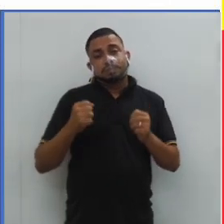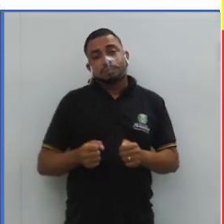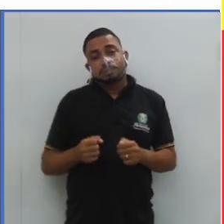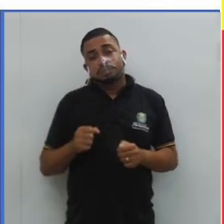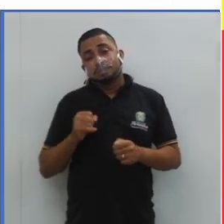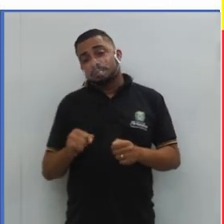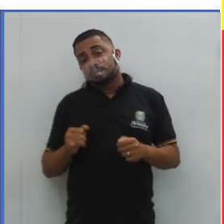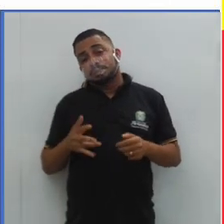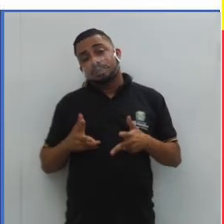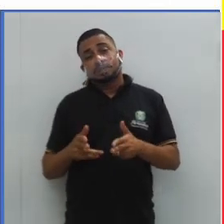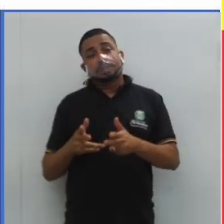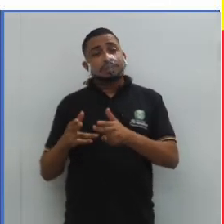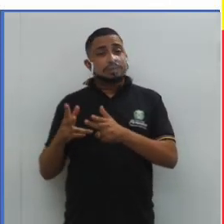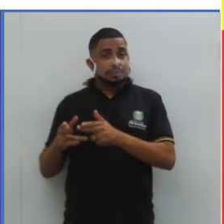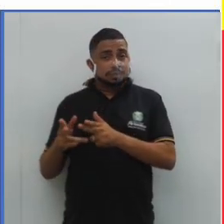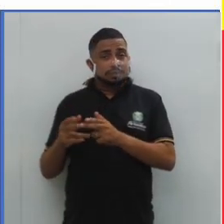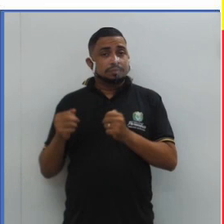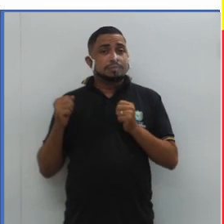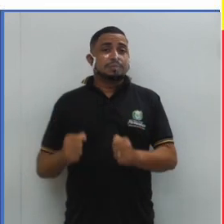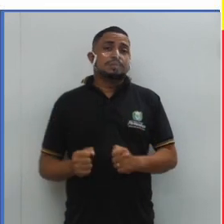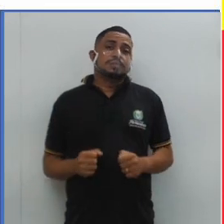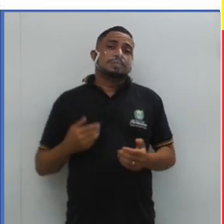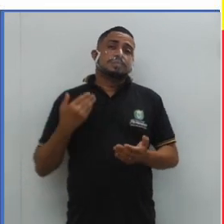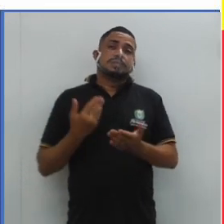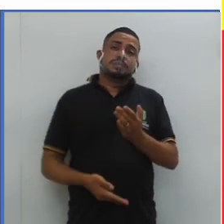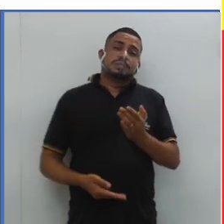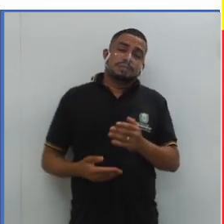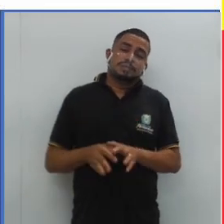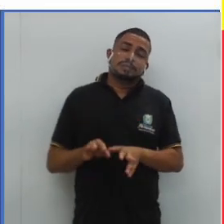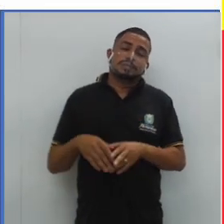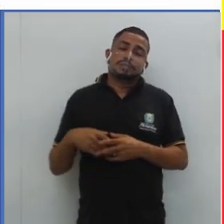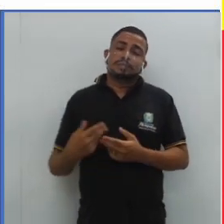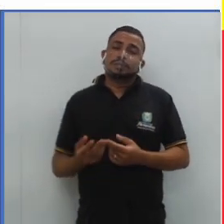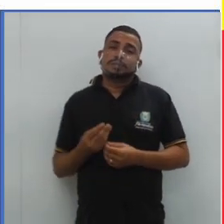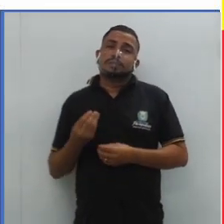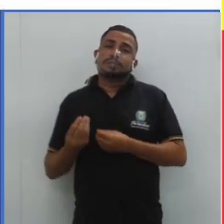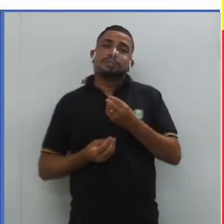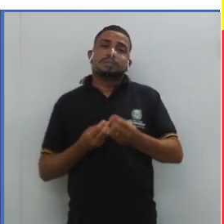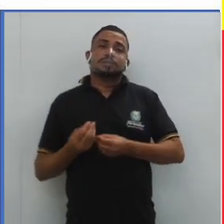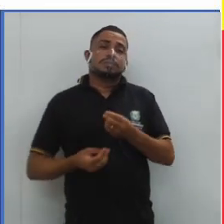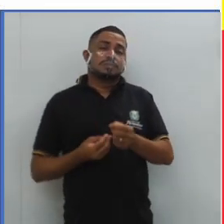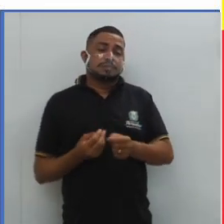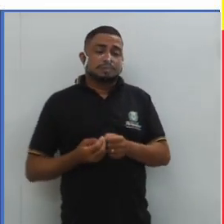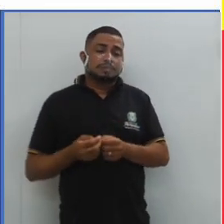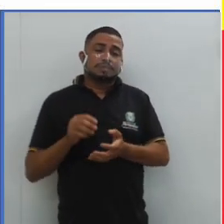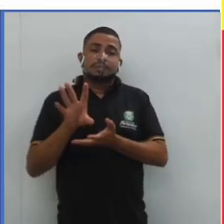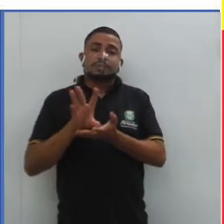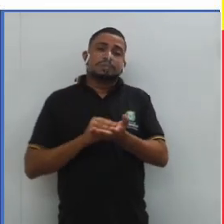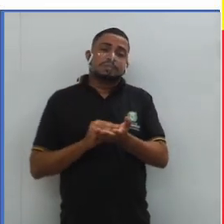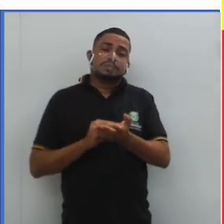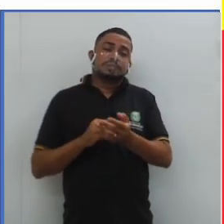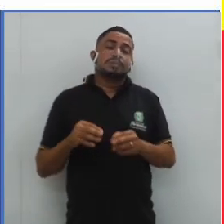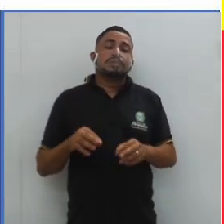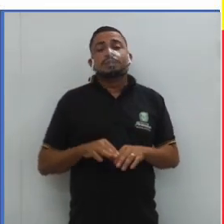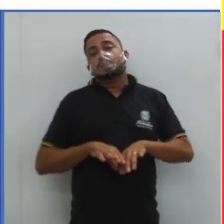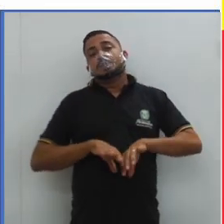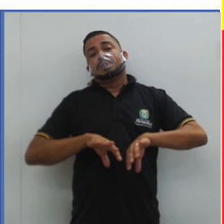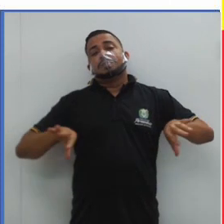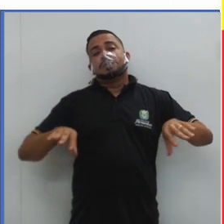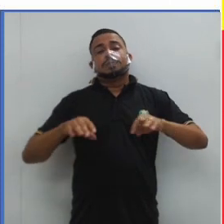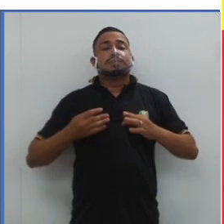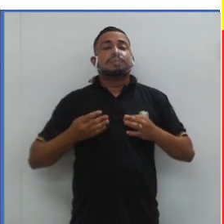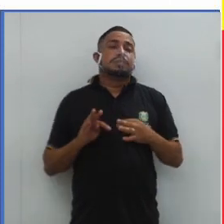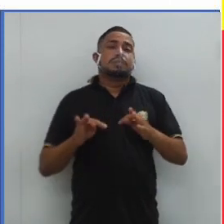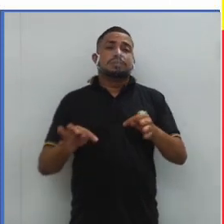editado, você ia perder, né, o áudio. Então, quando foi gravado separadamente,